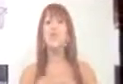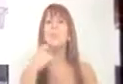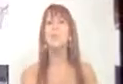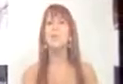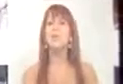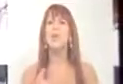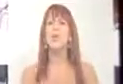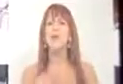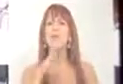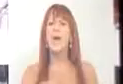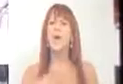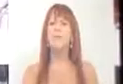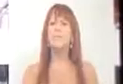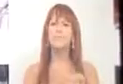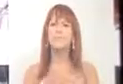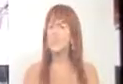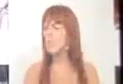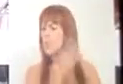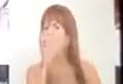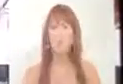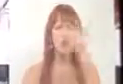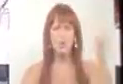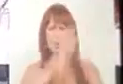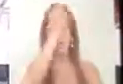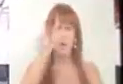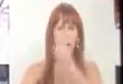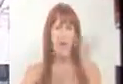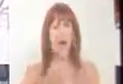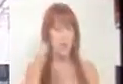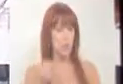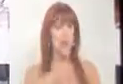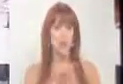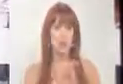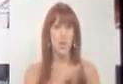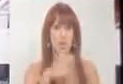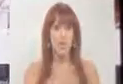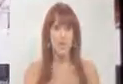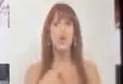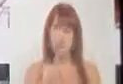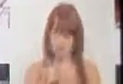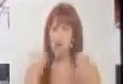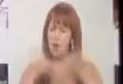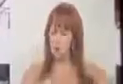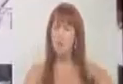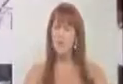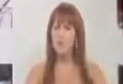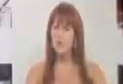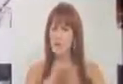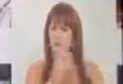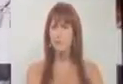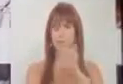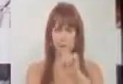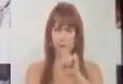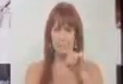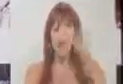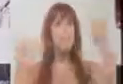Sr. Presidente, gostava de lhe deixar um conjunto de questões, algumas o Sr. já aí apresentou e nós acompanhamos essas